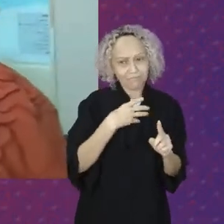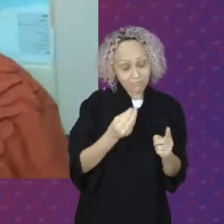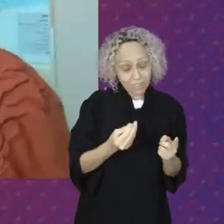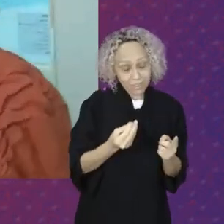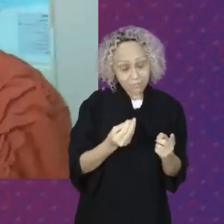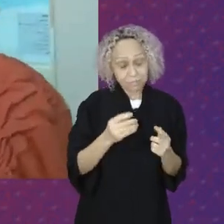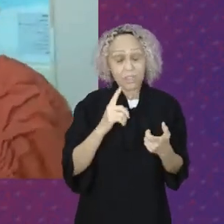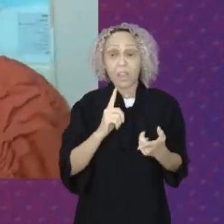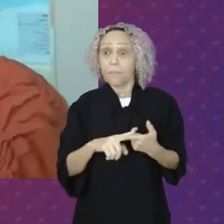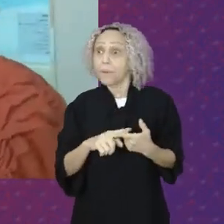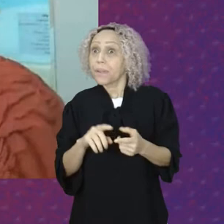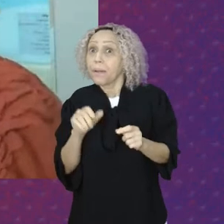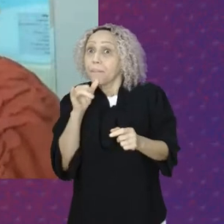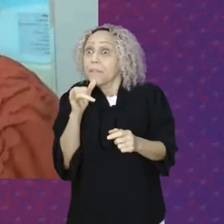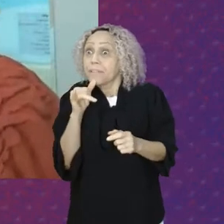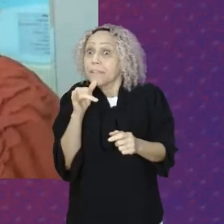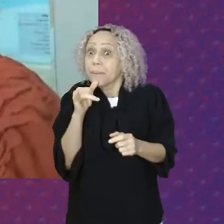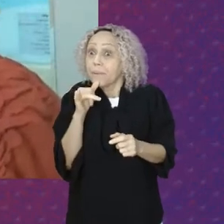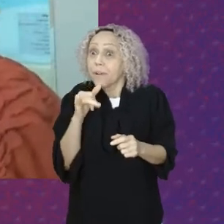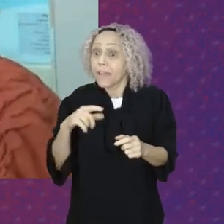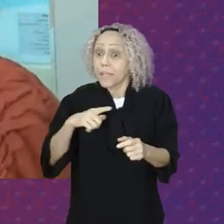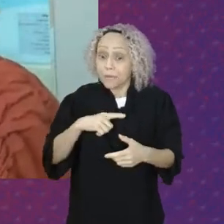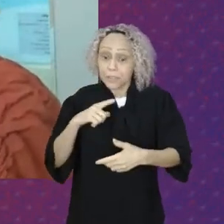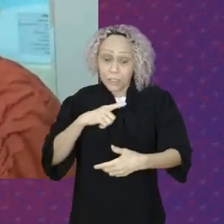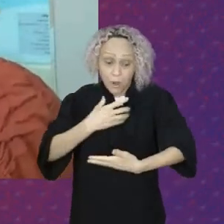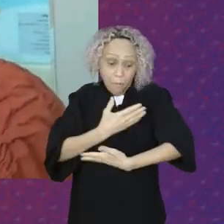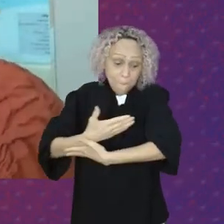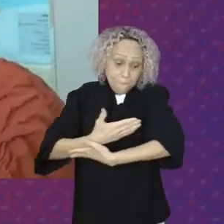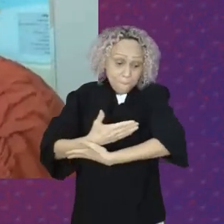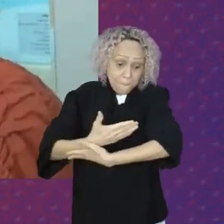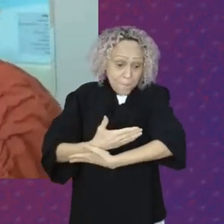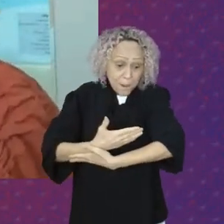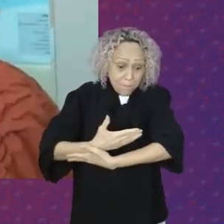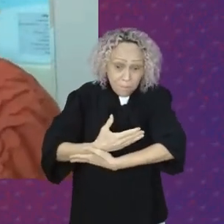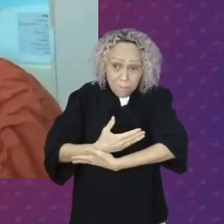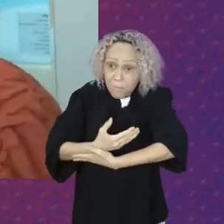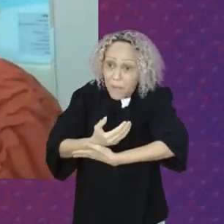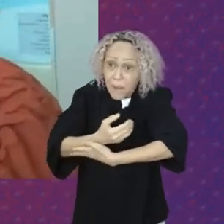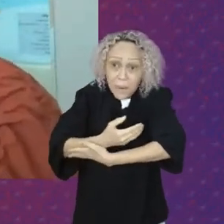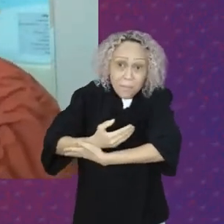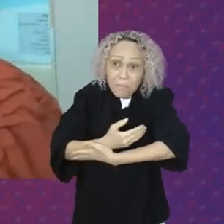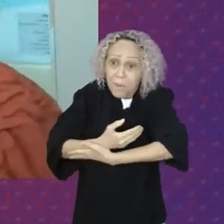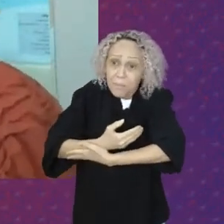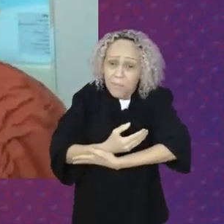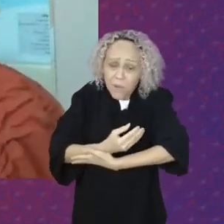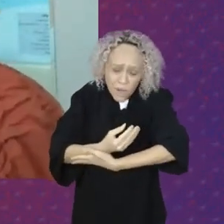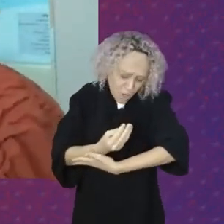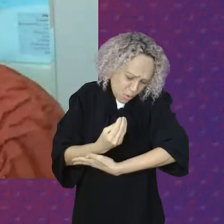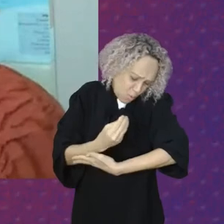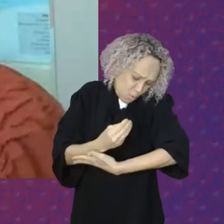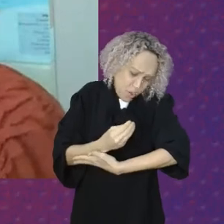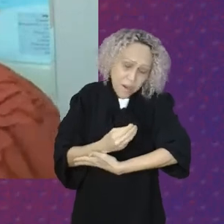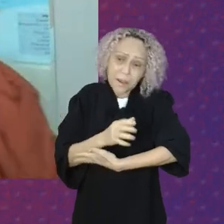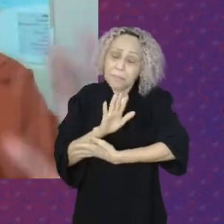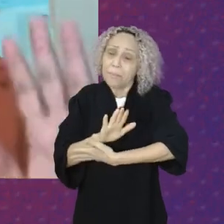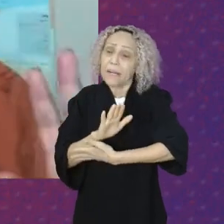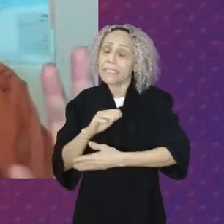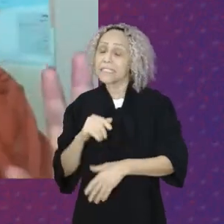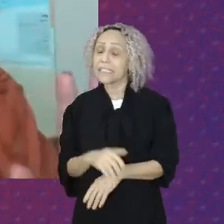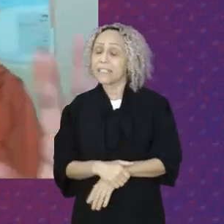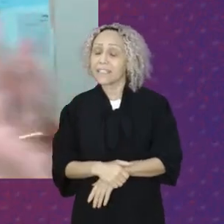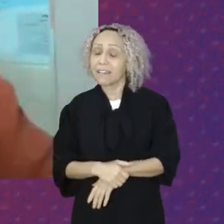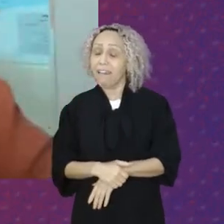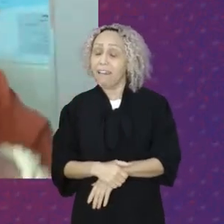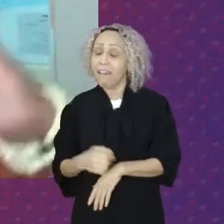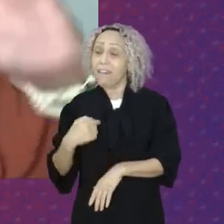maquiar, porque eu tinha que fazer campanha no segundo turno. E eu comecei a gravar dentro de casa o podcast. E essa foi uma escolha minha. Eu